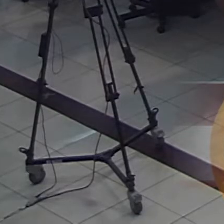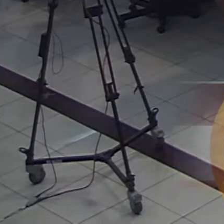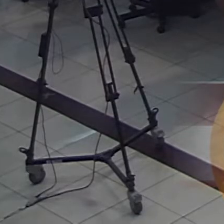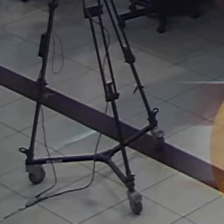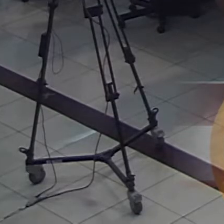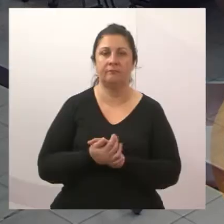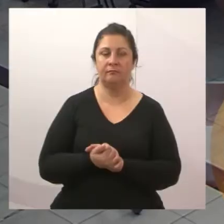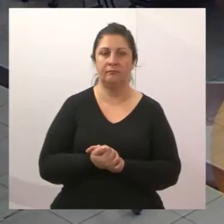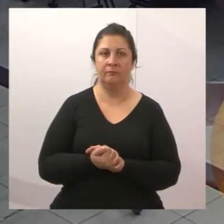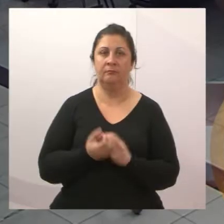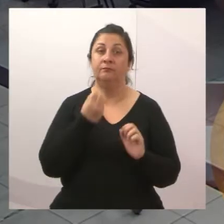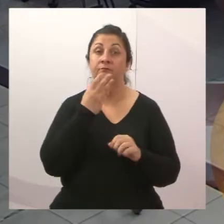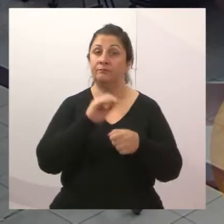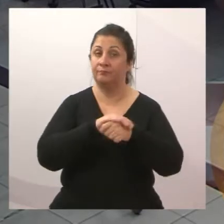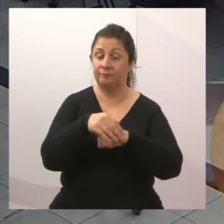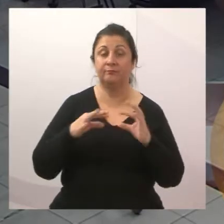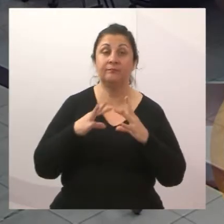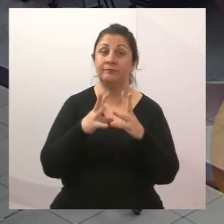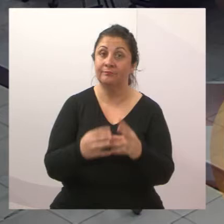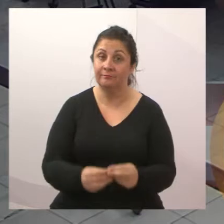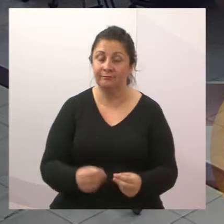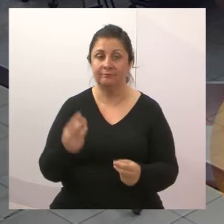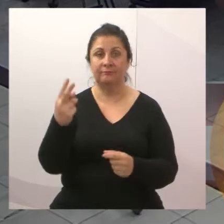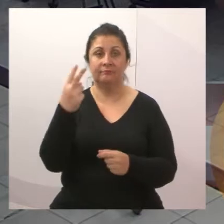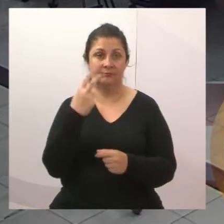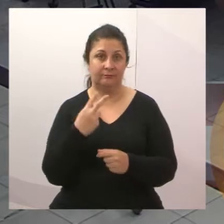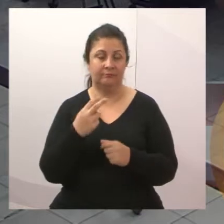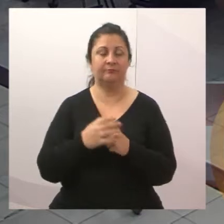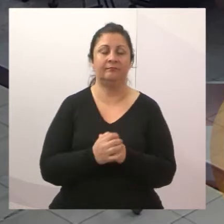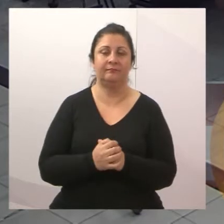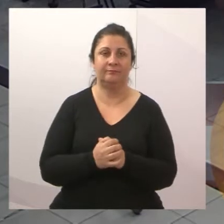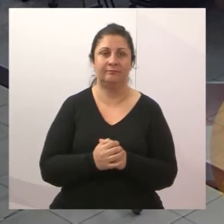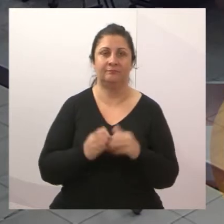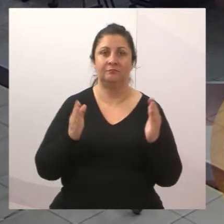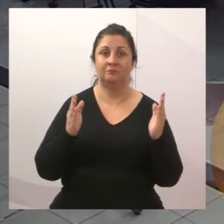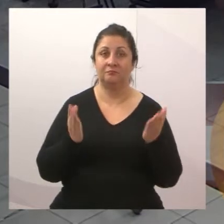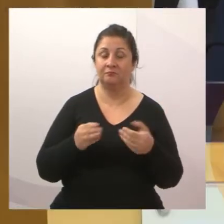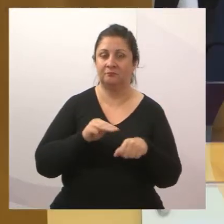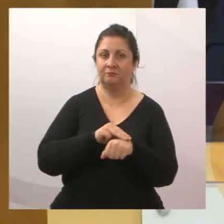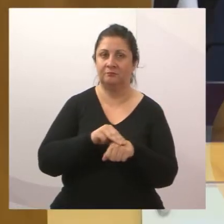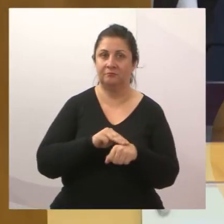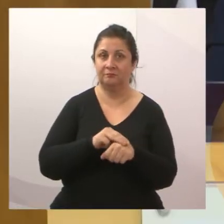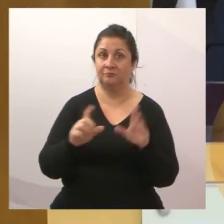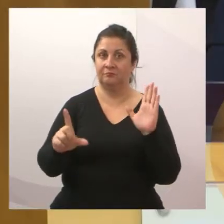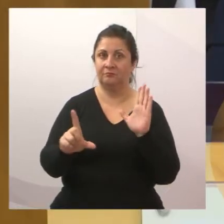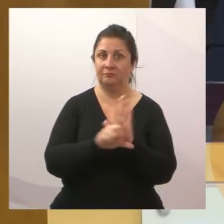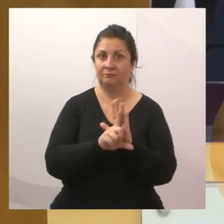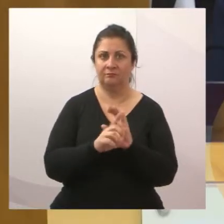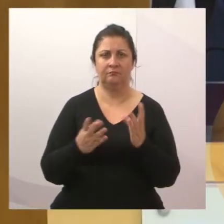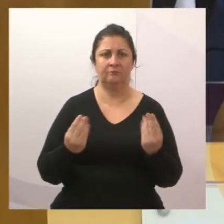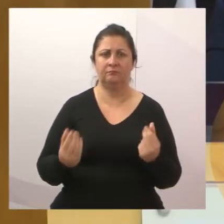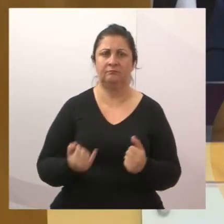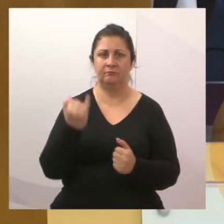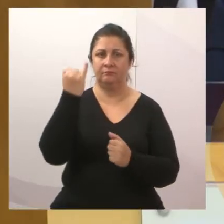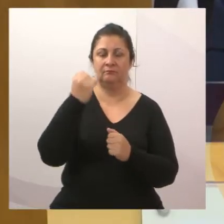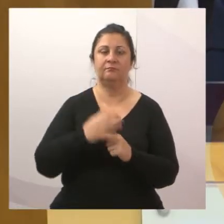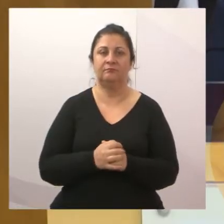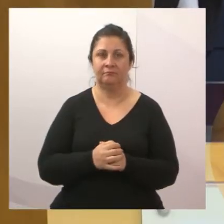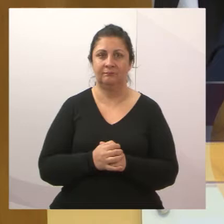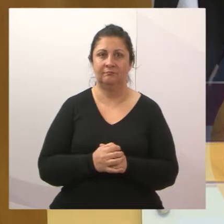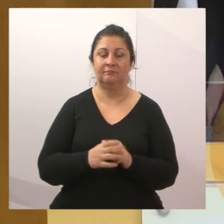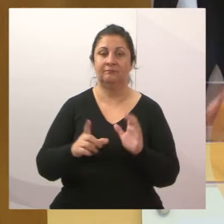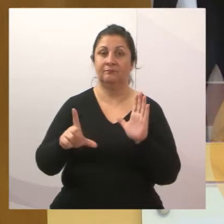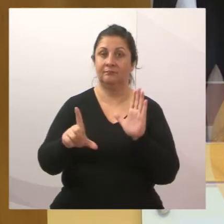Boa noite a todos, aos que nos acompanham. E hoje nós estamos aqui para discutir uma lei extremamente importante, que é a